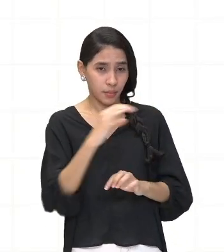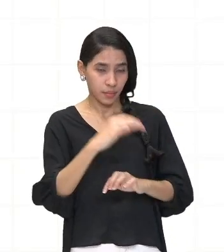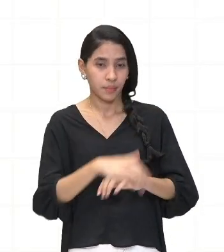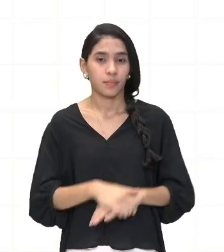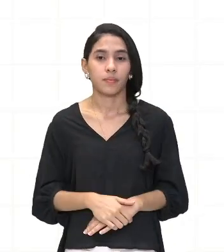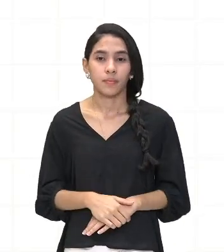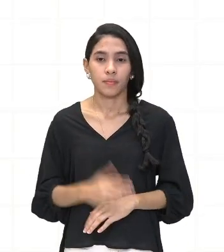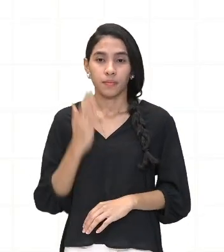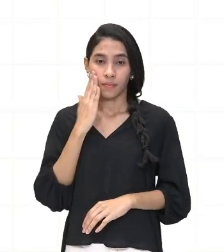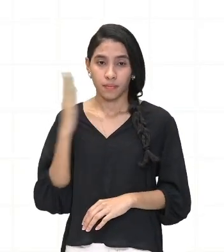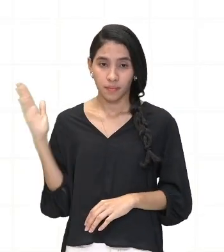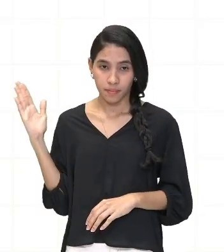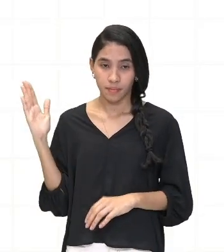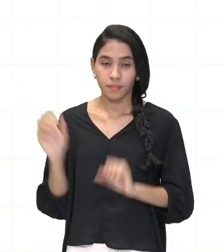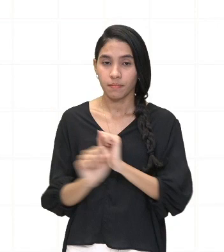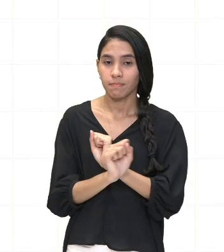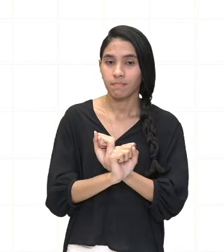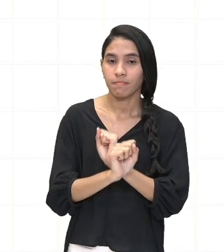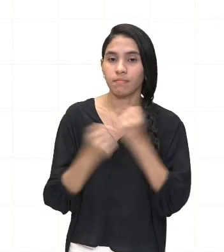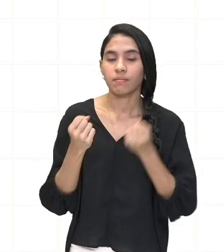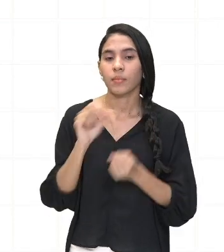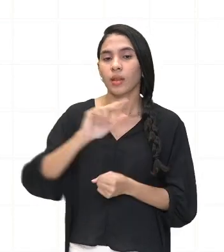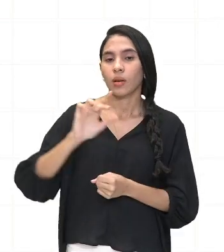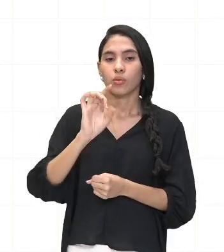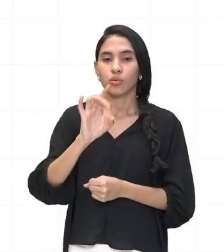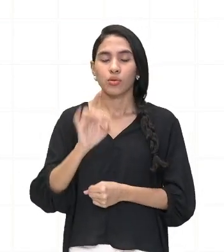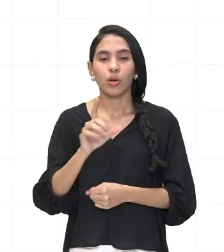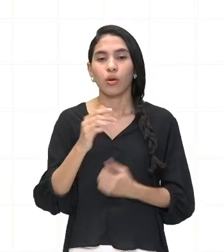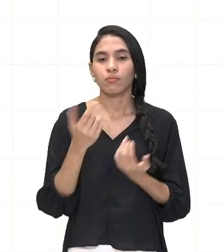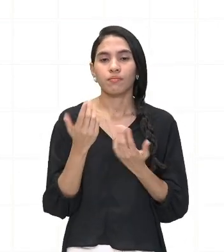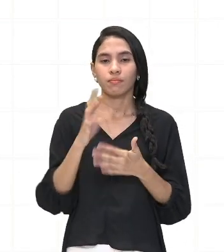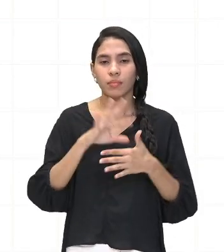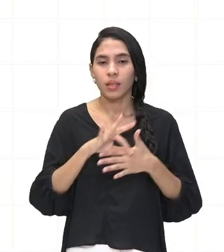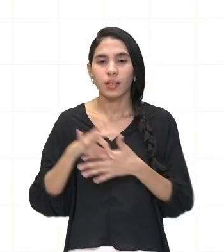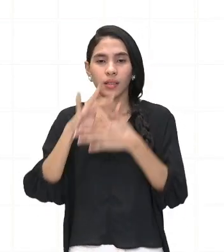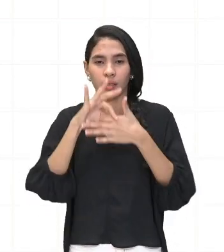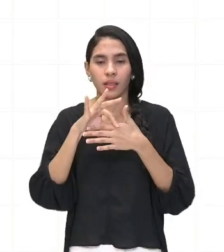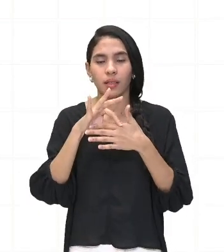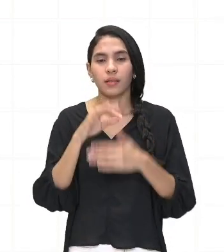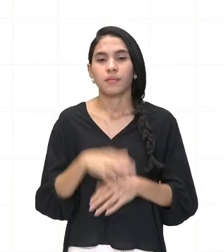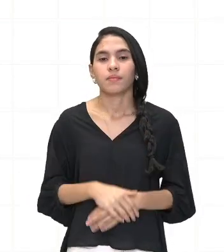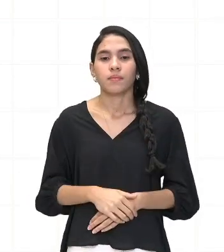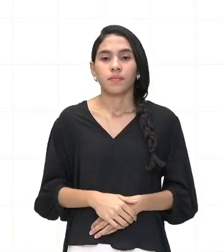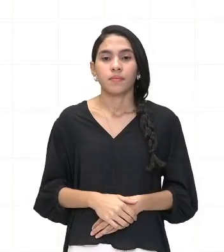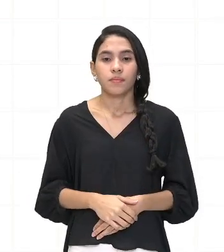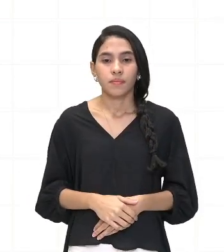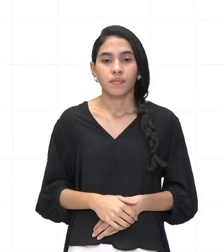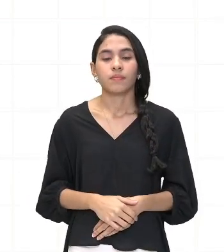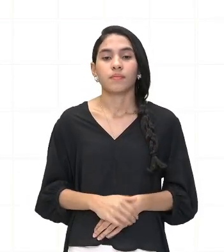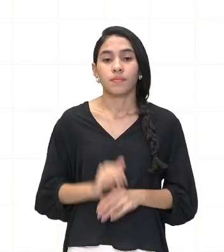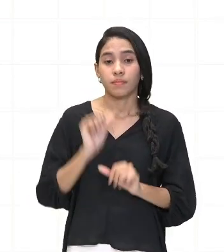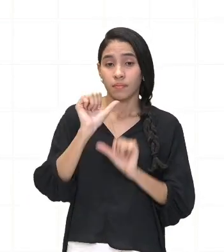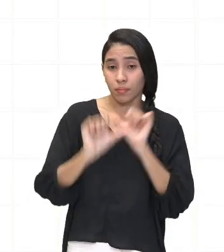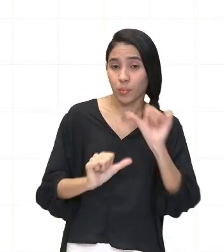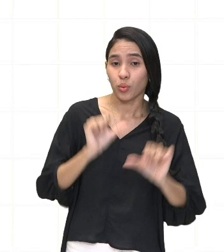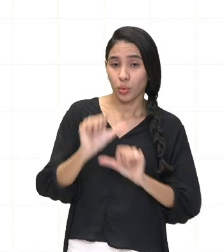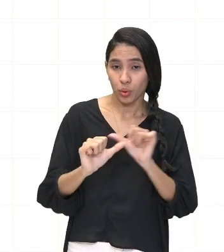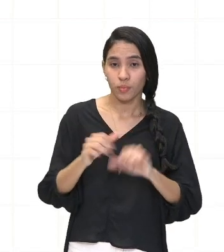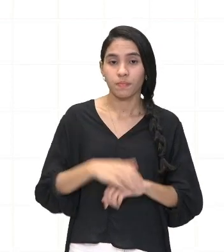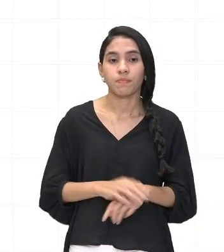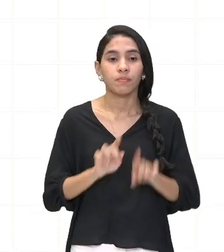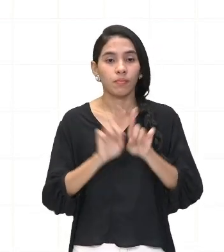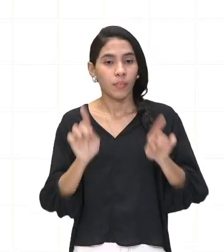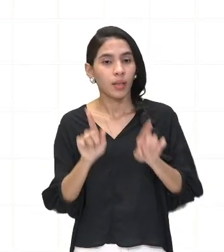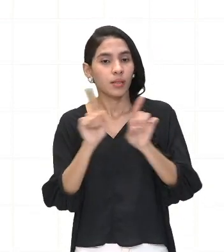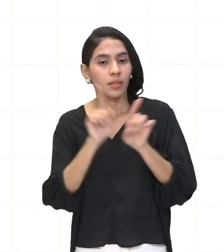foi o rompimento esse rompimento não apenas mudou a liderança eclesiástica, mas